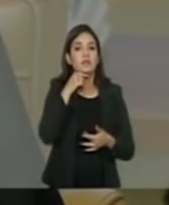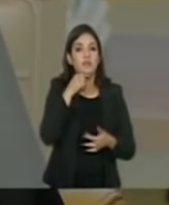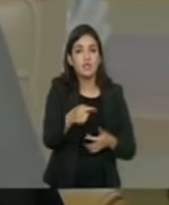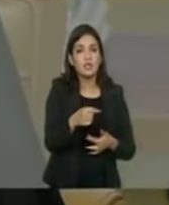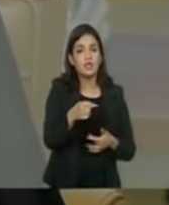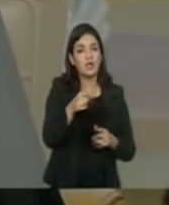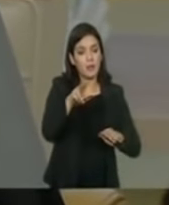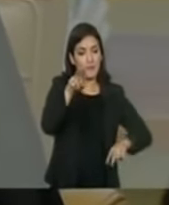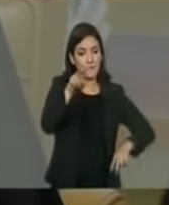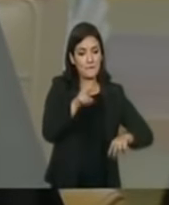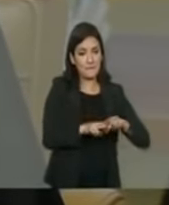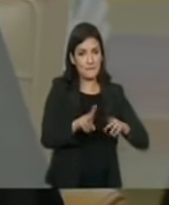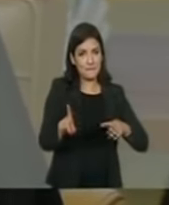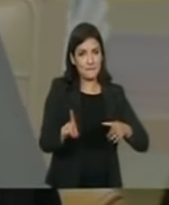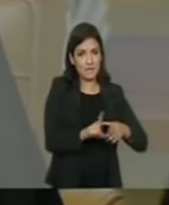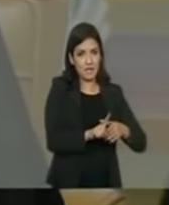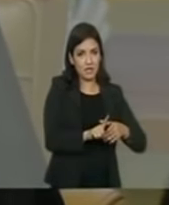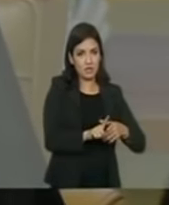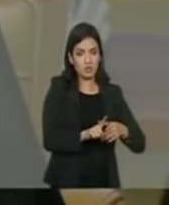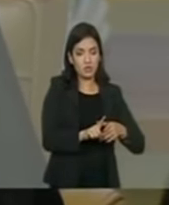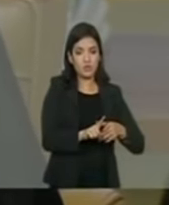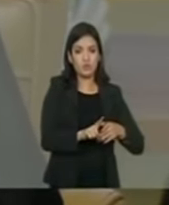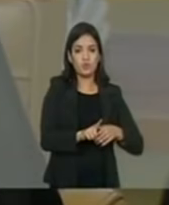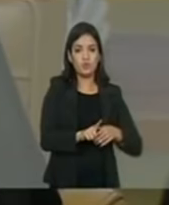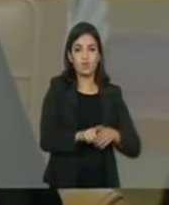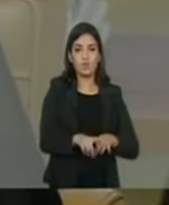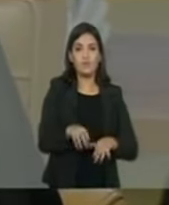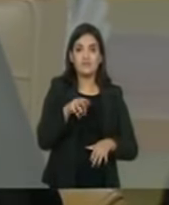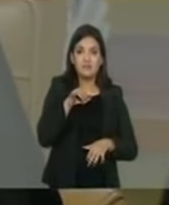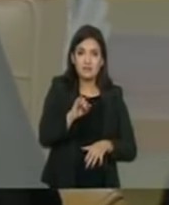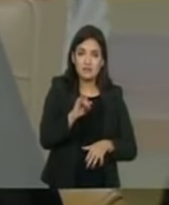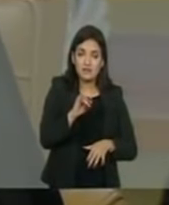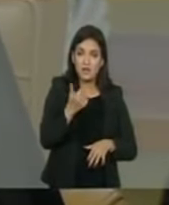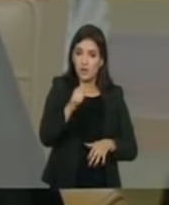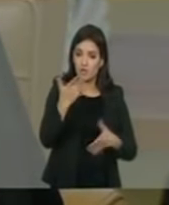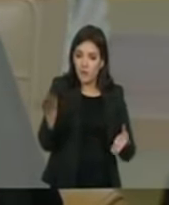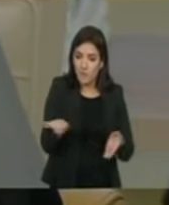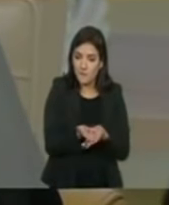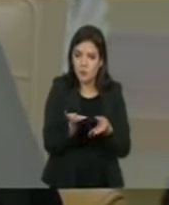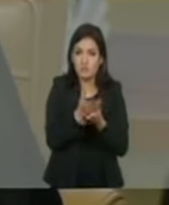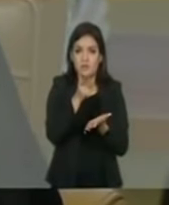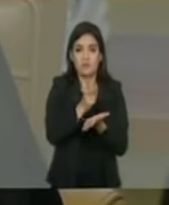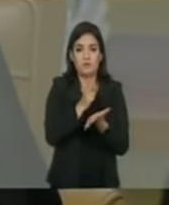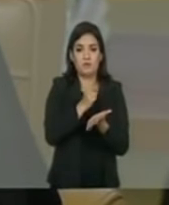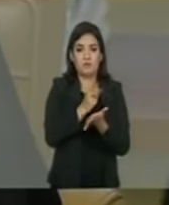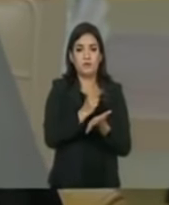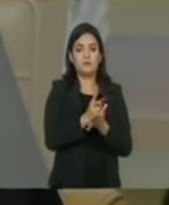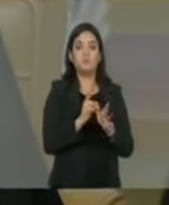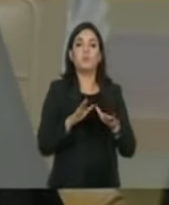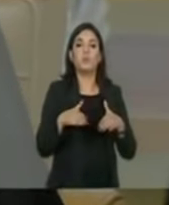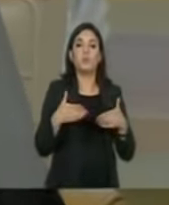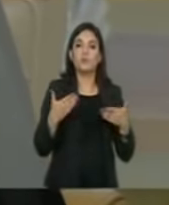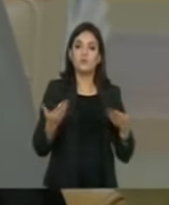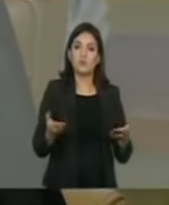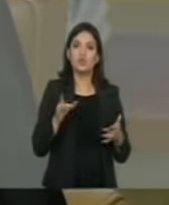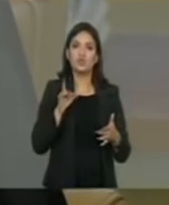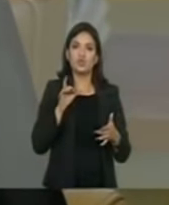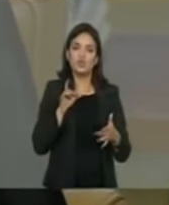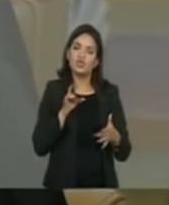ou de seus bens sem o devido processo legal notadamente naqueles casos em que se